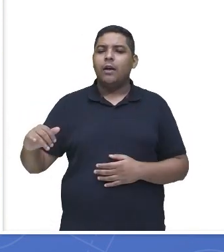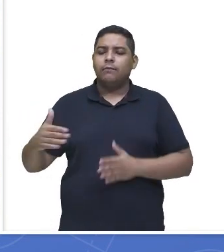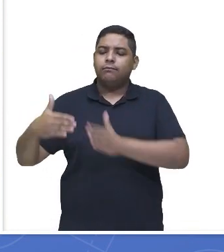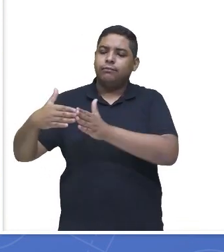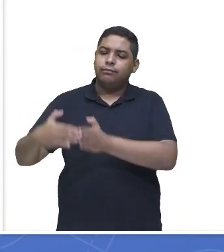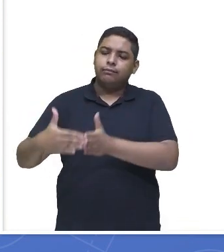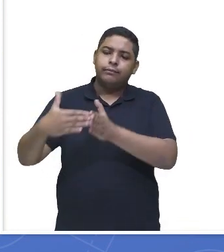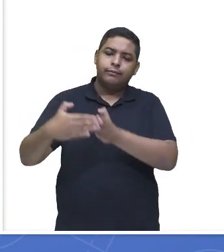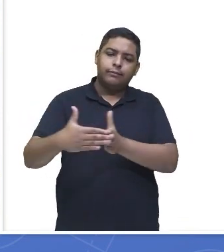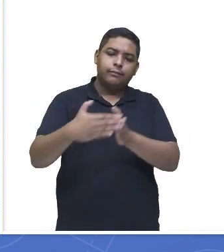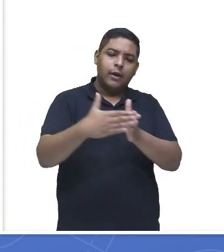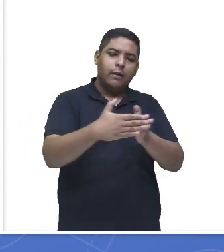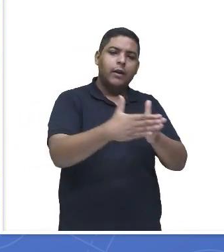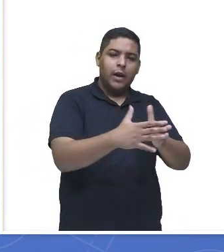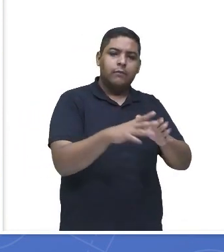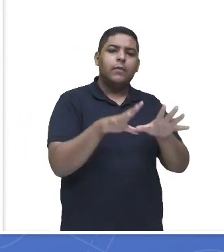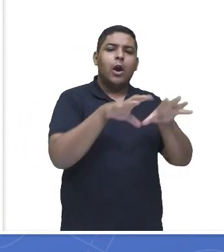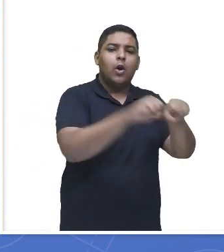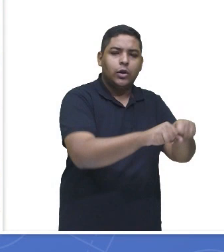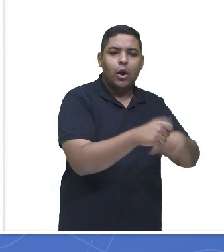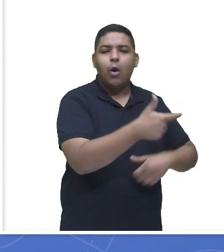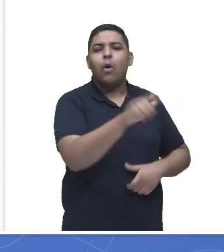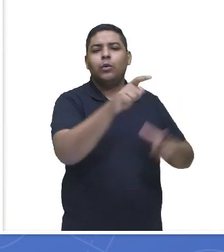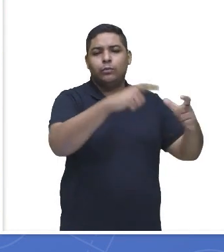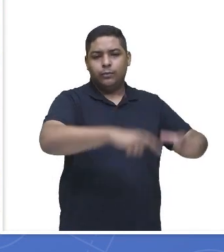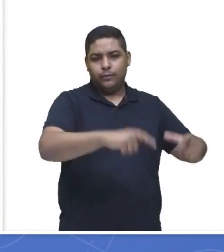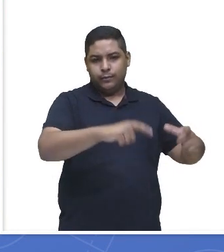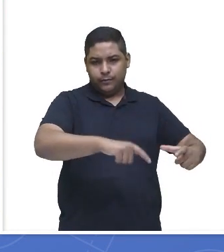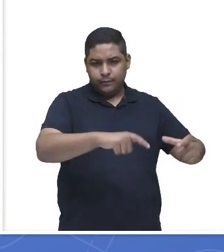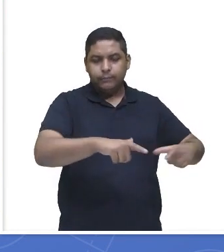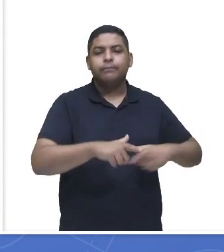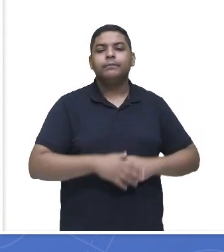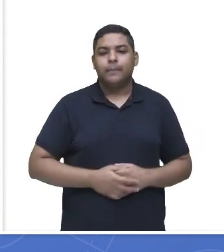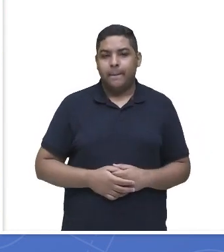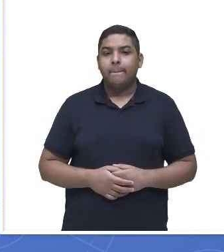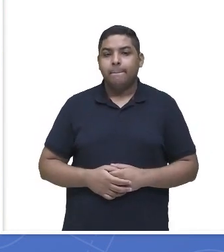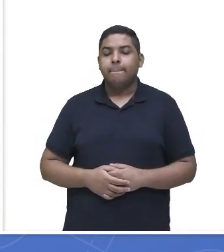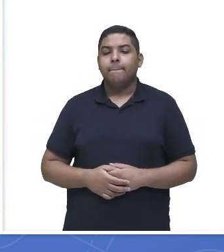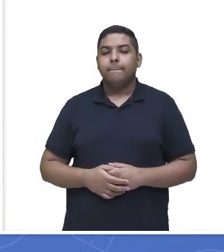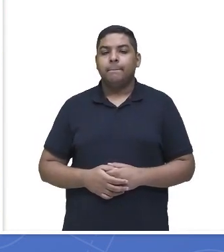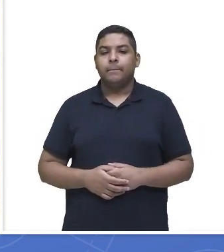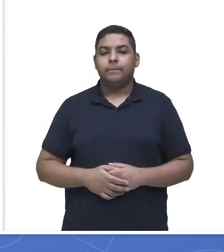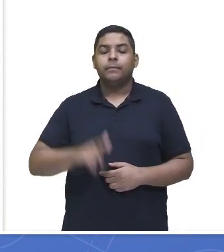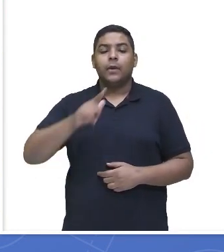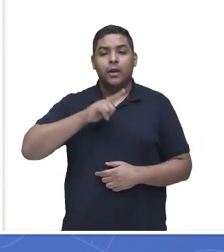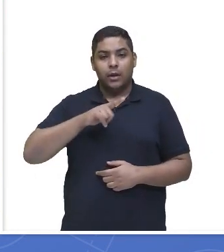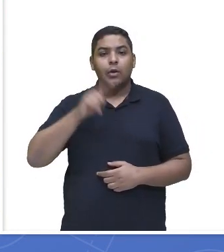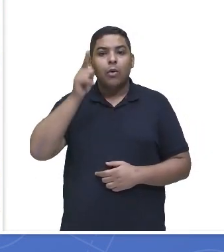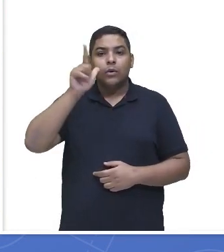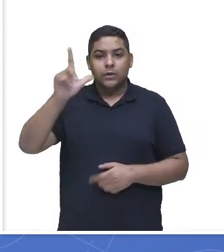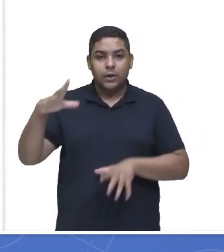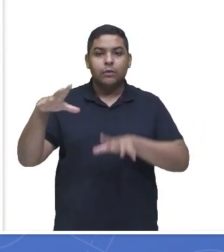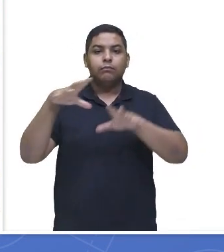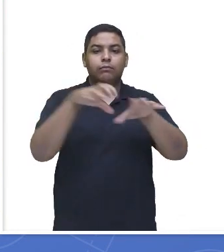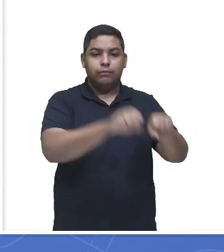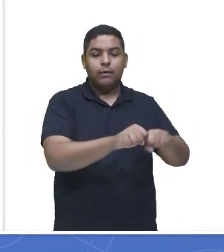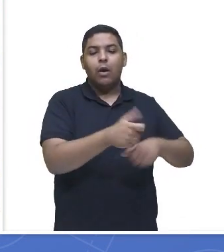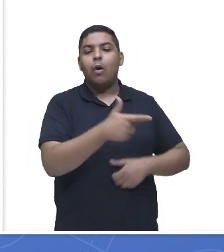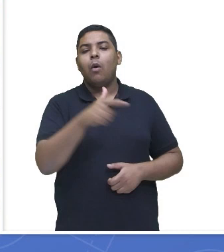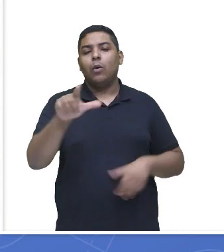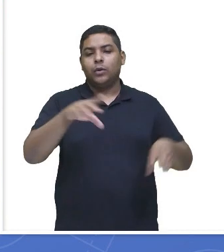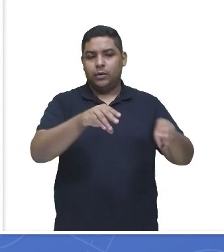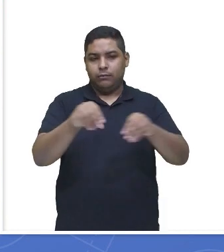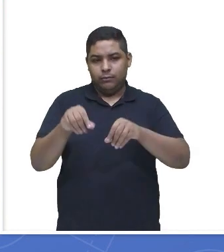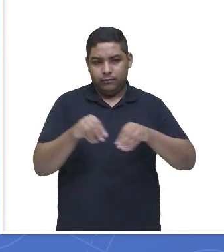vai conquistar outros locais. E os homens acabaram saindo, se lançaram ao mar e conquistaram novas terras, né? Isso